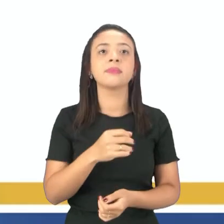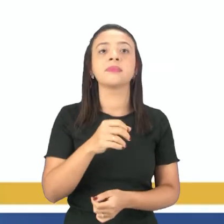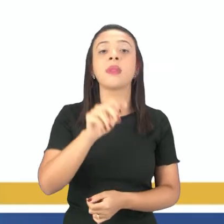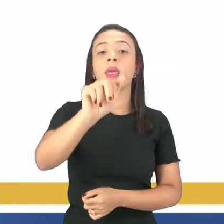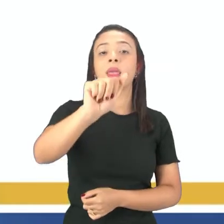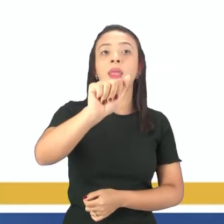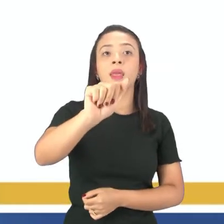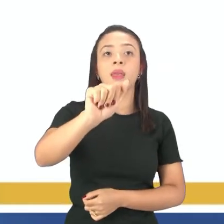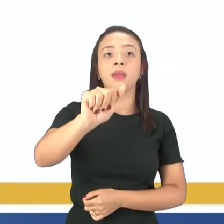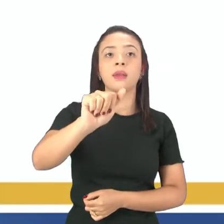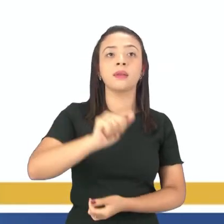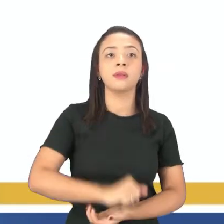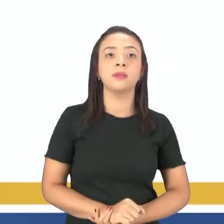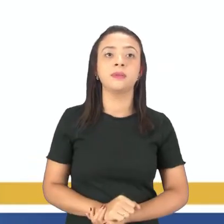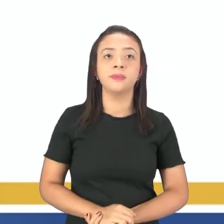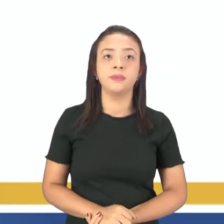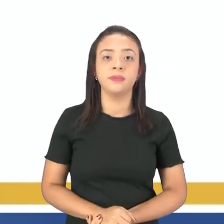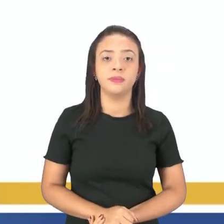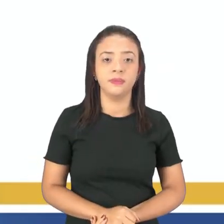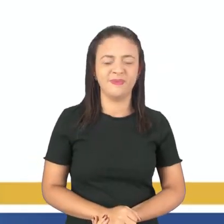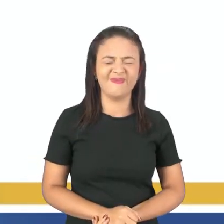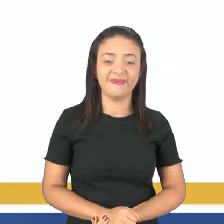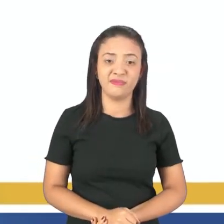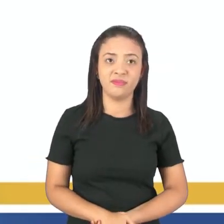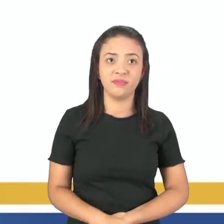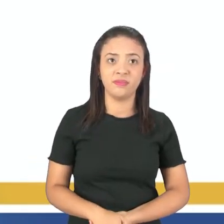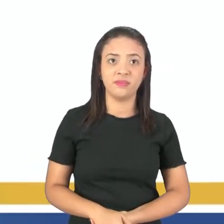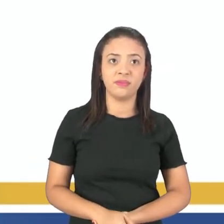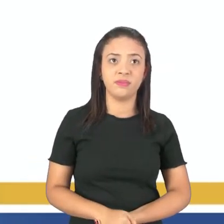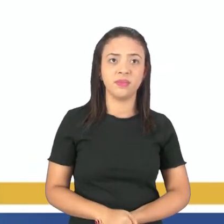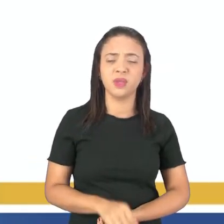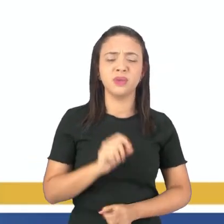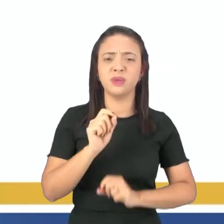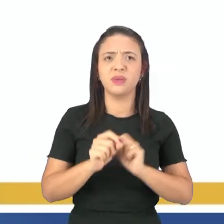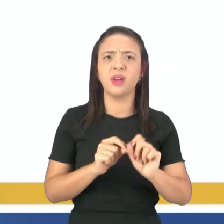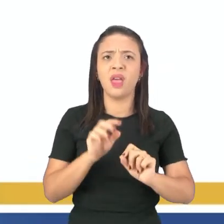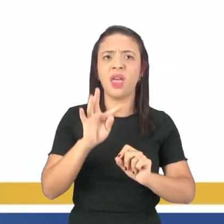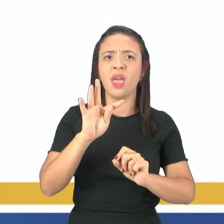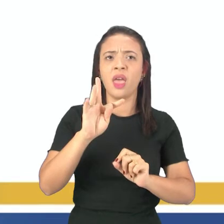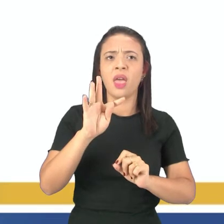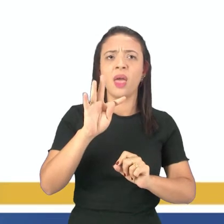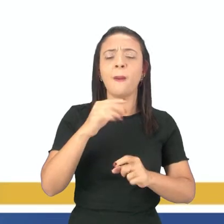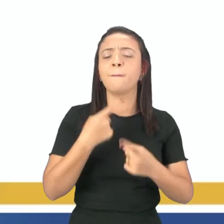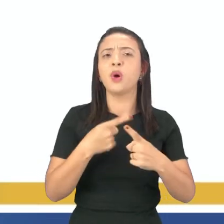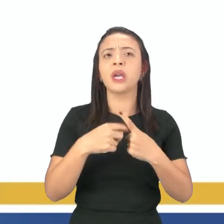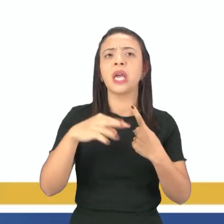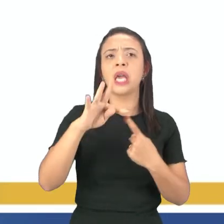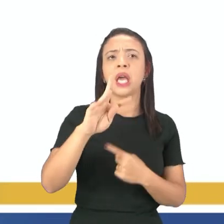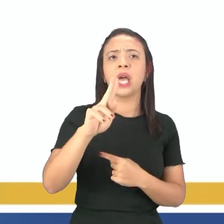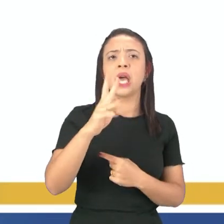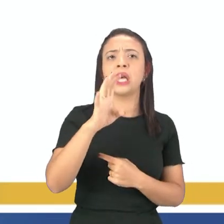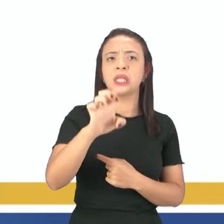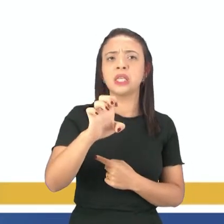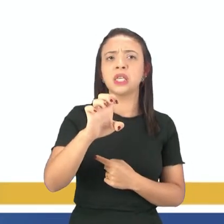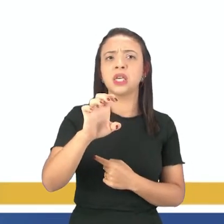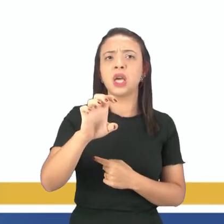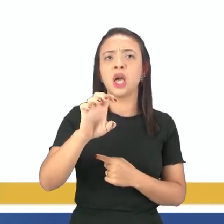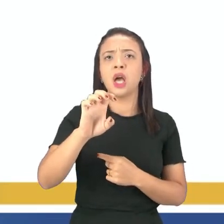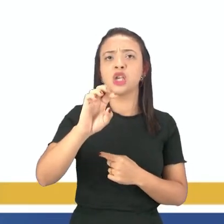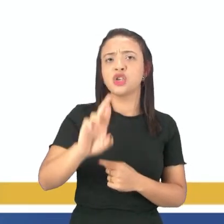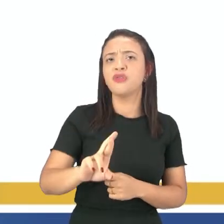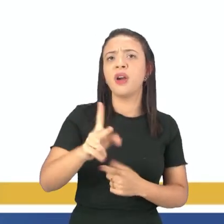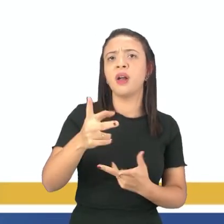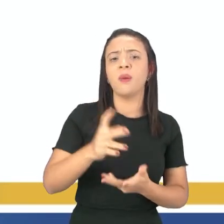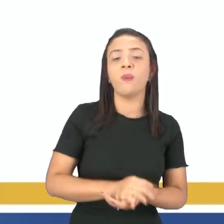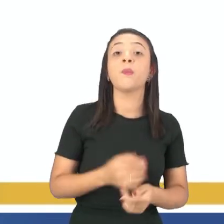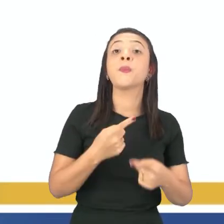A, fica the oldest man. Mas, teacher, por que não é the most old man?